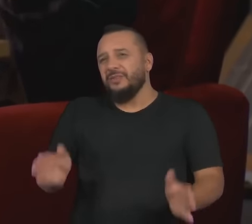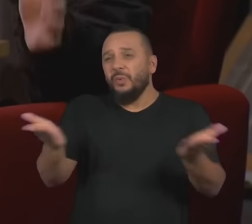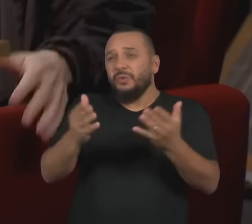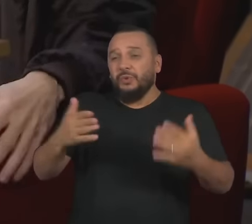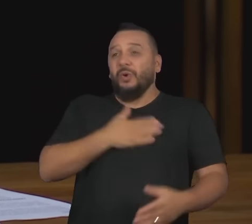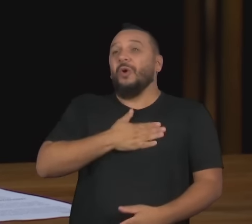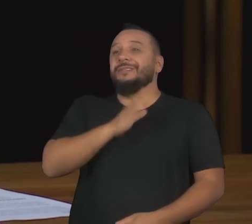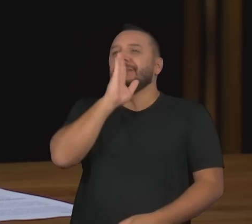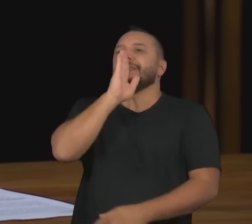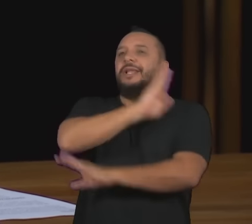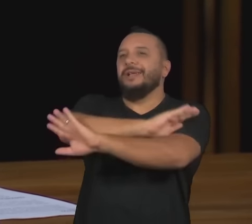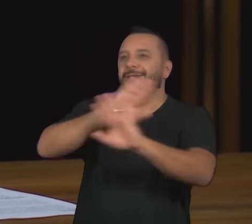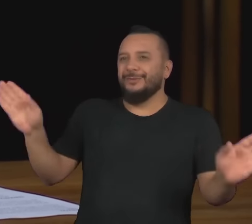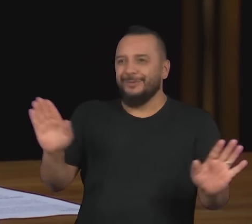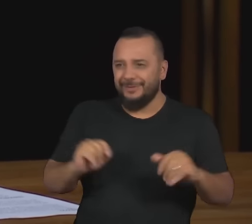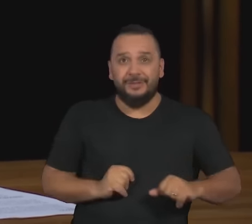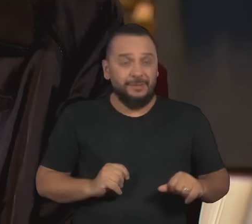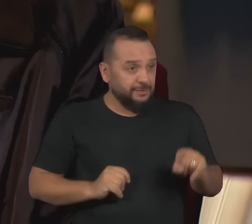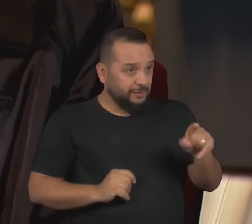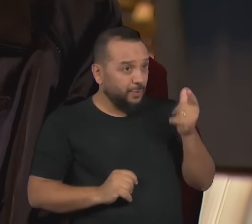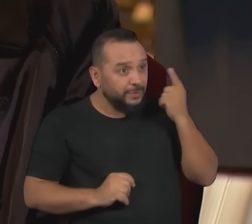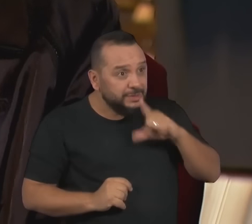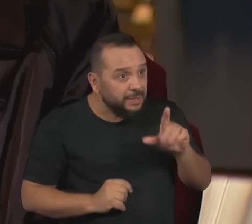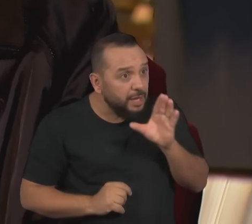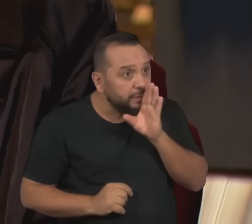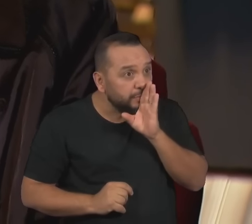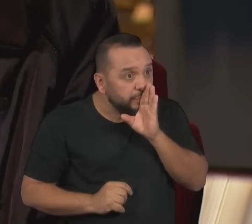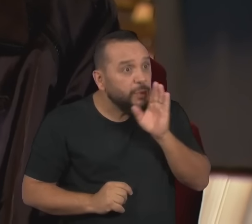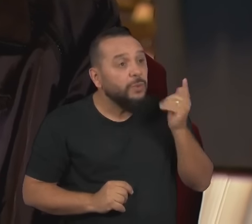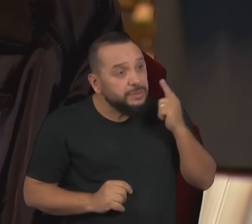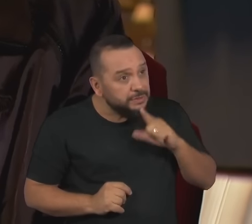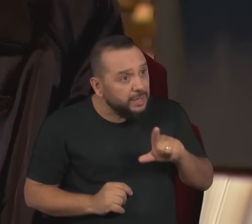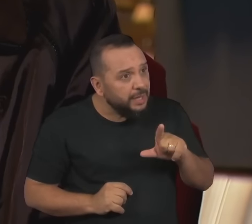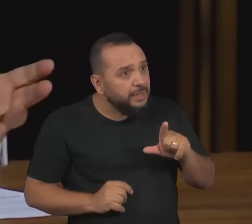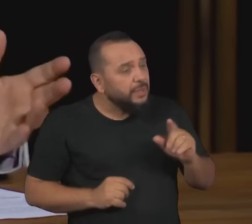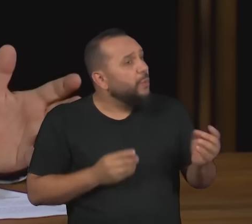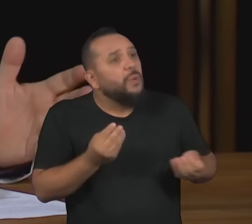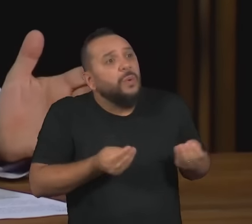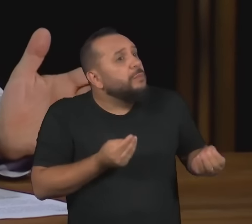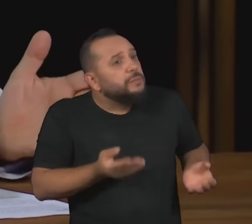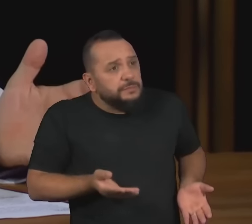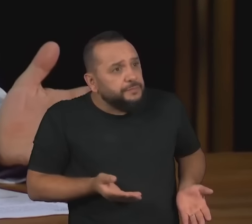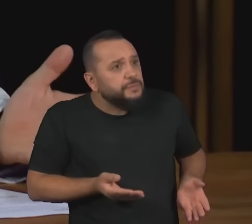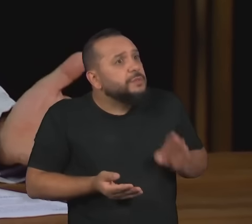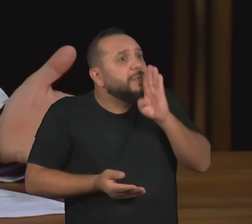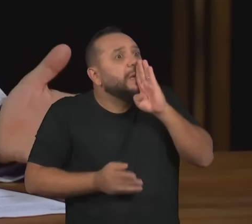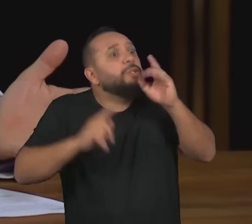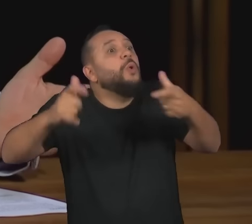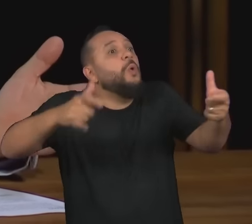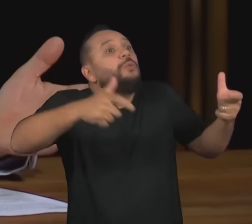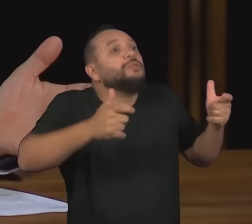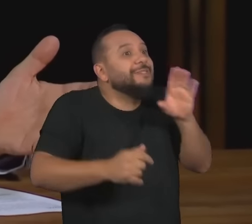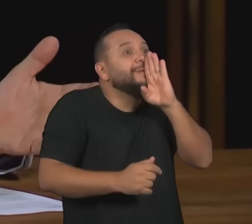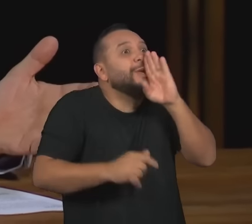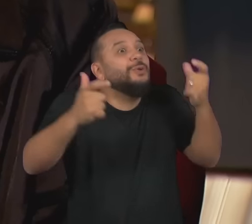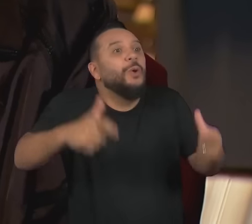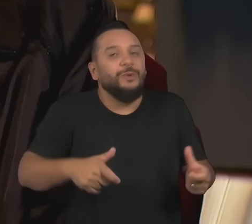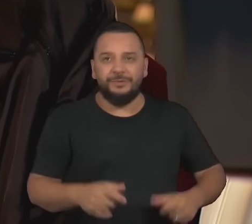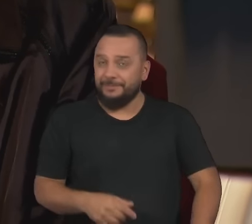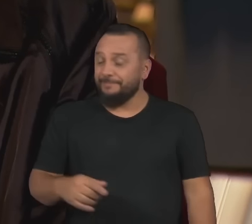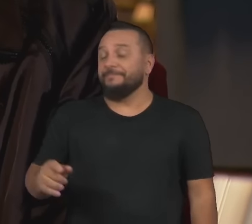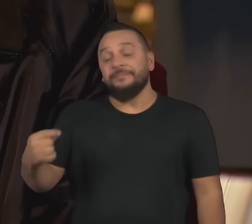silêncio, entendeu? Consegue? Consigo. Nossa, Como? Consigo. Como? O silêncio exemplo, é um luxo vou hoje, te explicar. Né? Uma